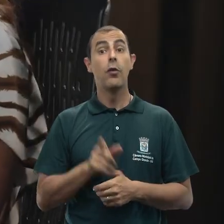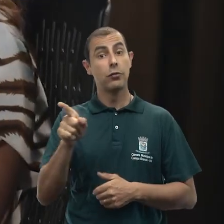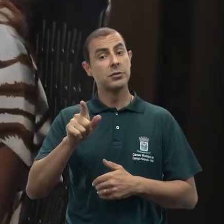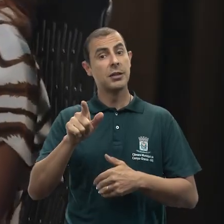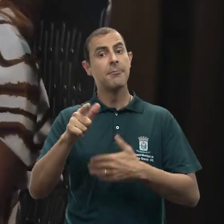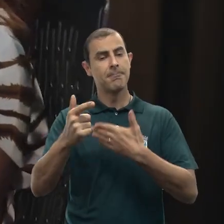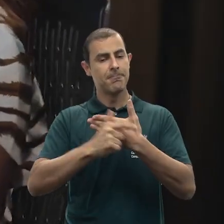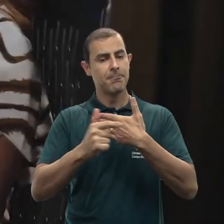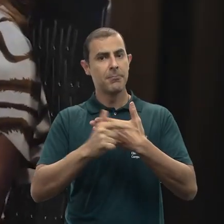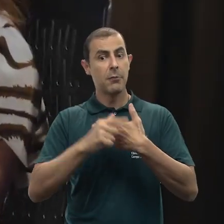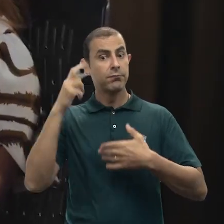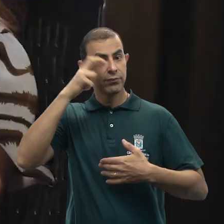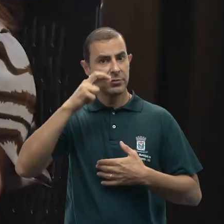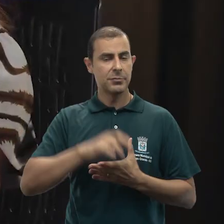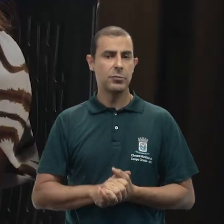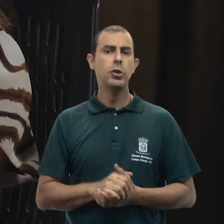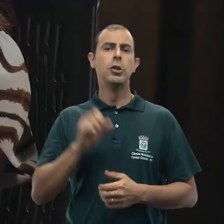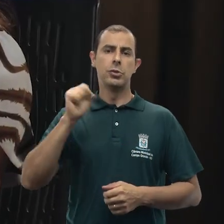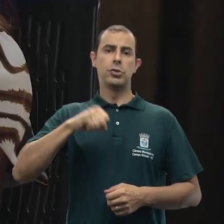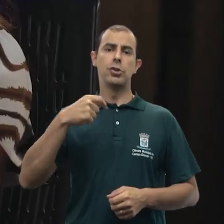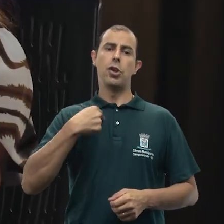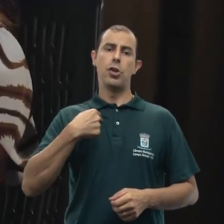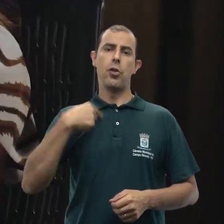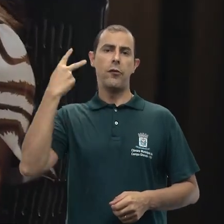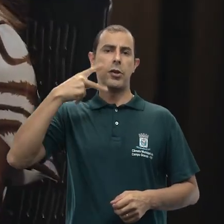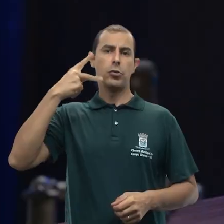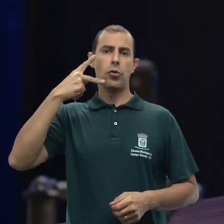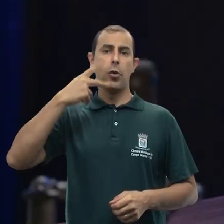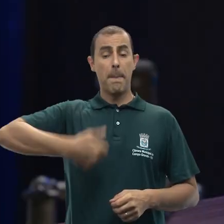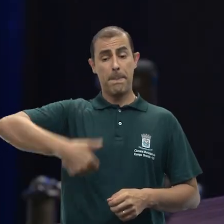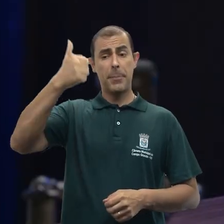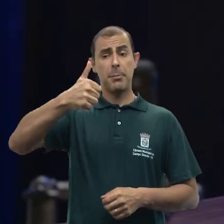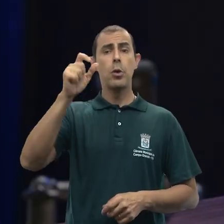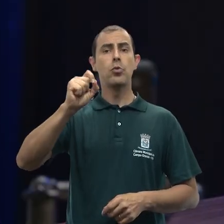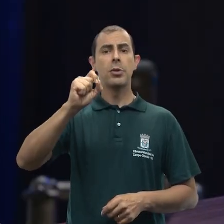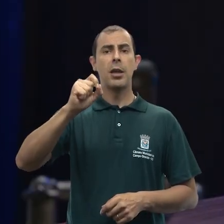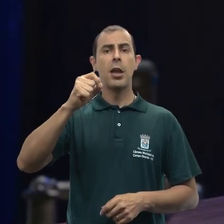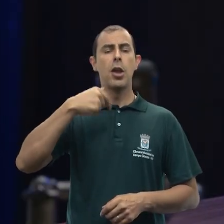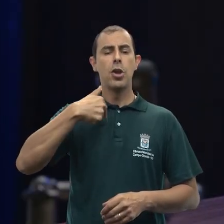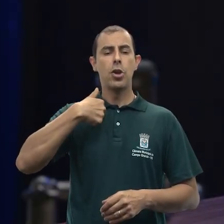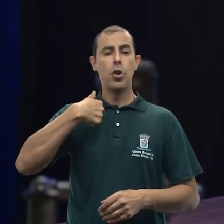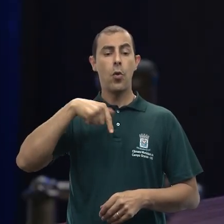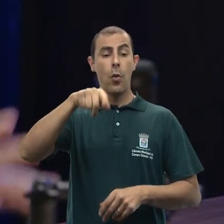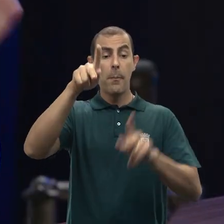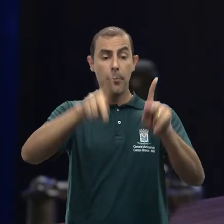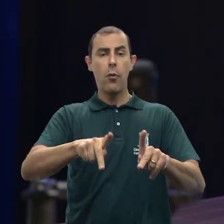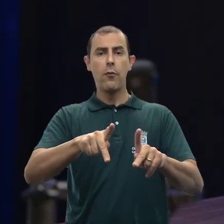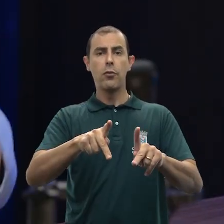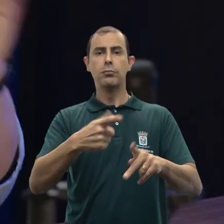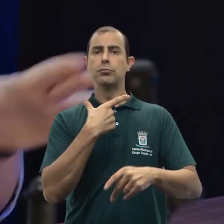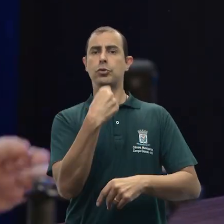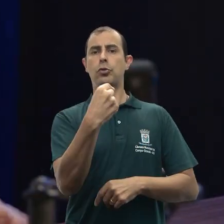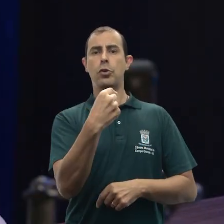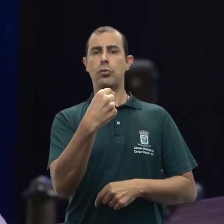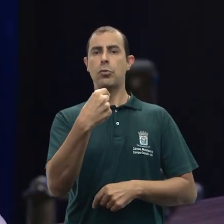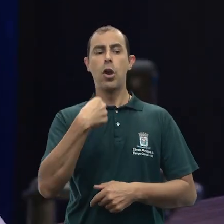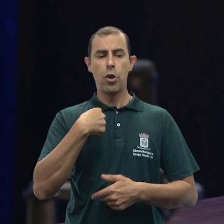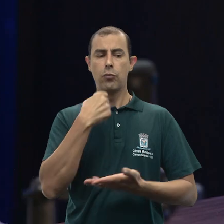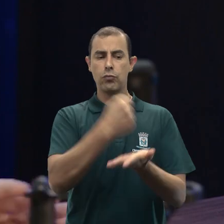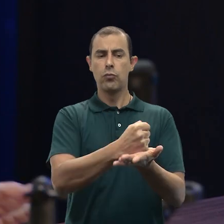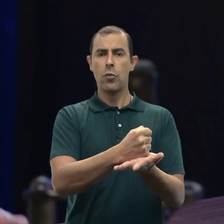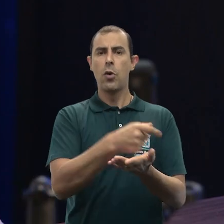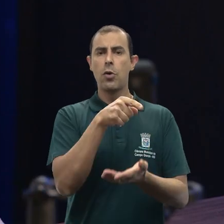você perder o seu papel de fiscalizador. Você Eu tem sou que vereador, meu primeiro compromisso é com quem me elegeu, não com o partido, não com a